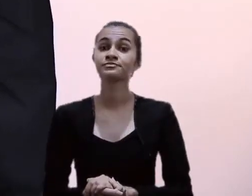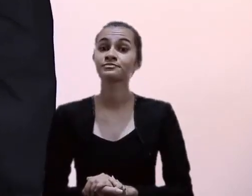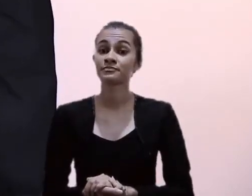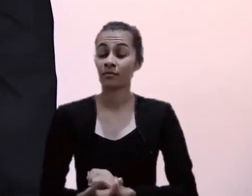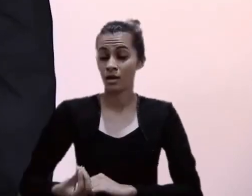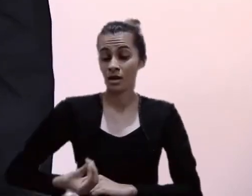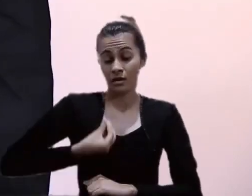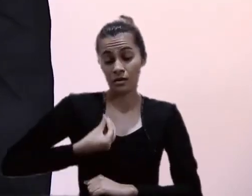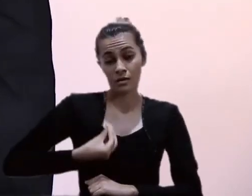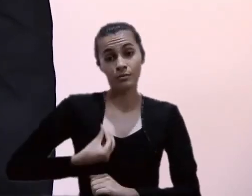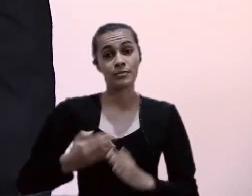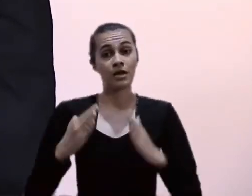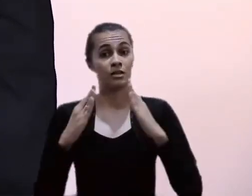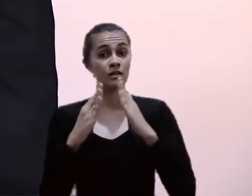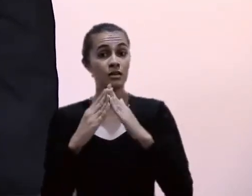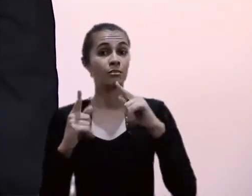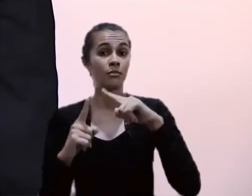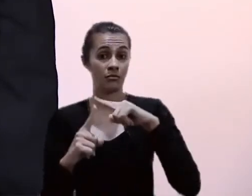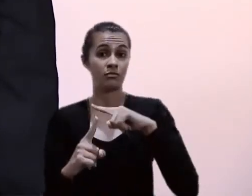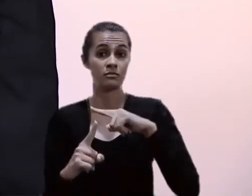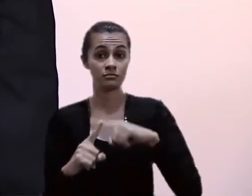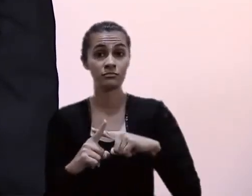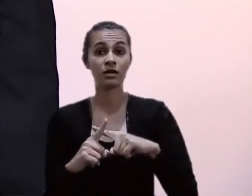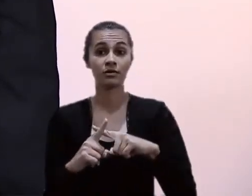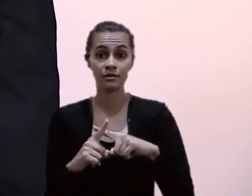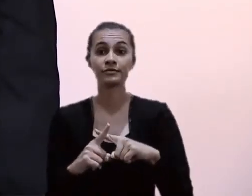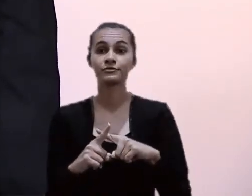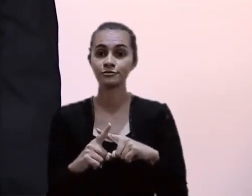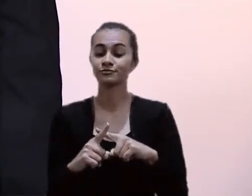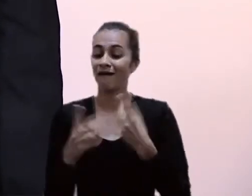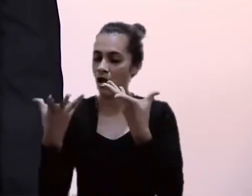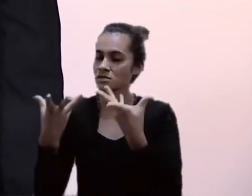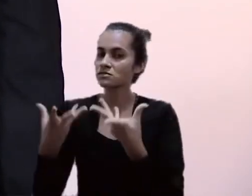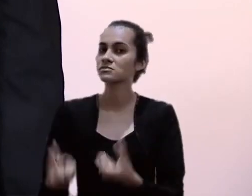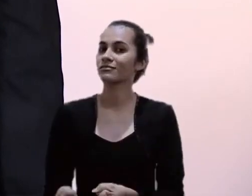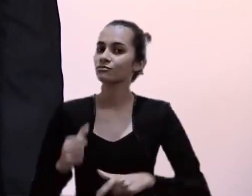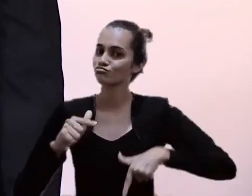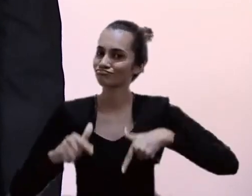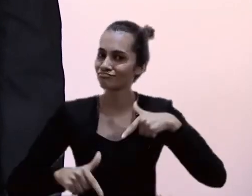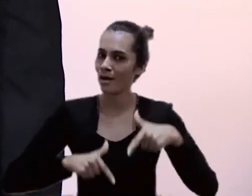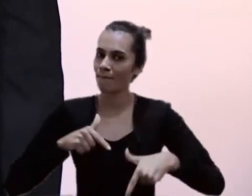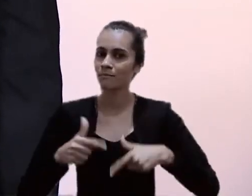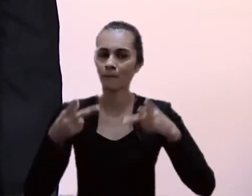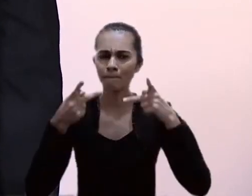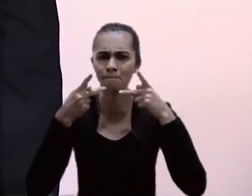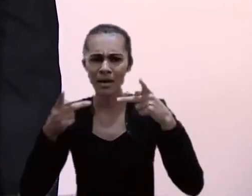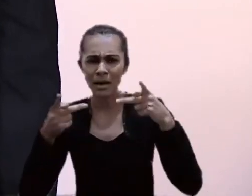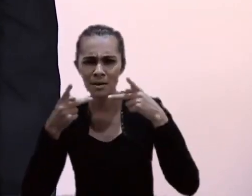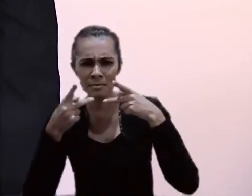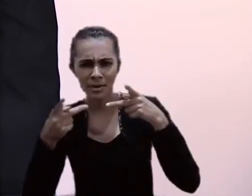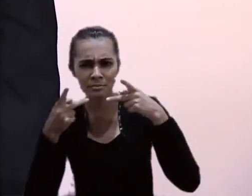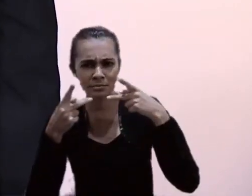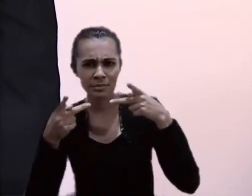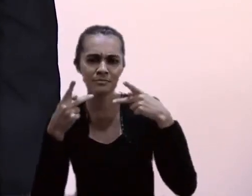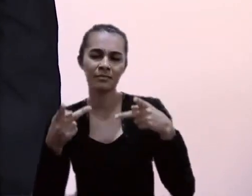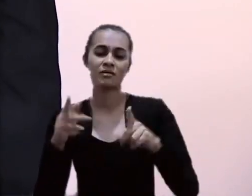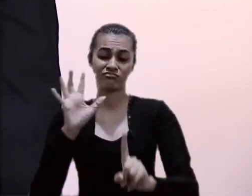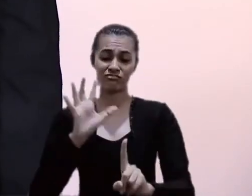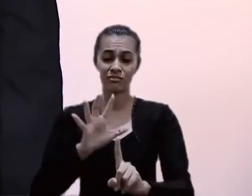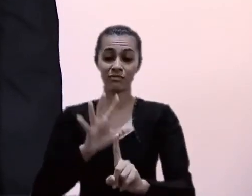individualmente a obra que lhes é designada de difundir luz, assim como de